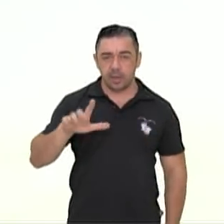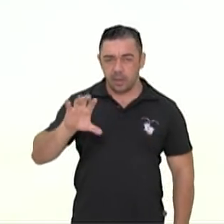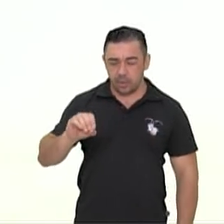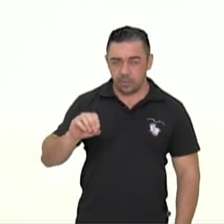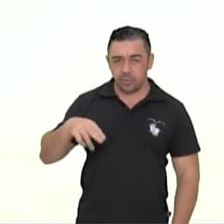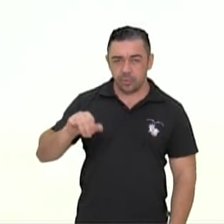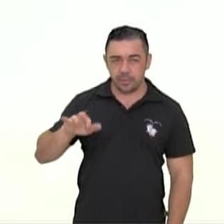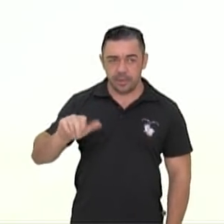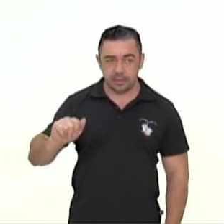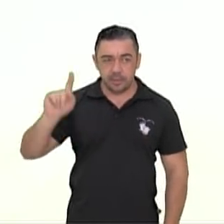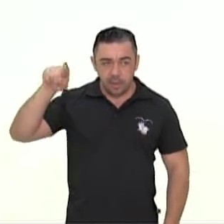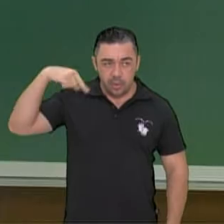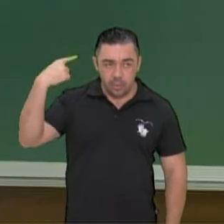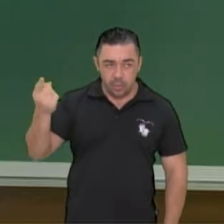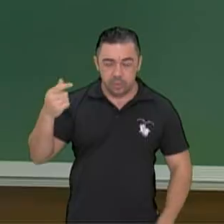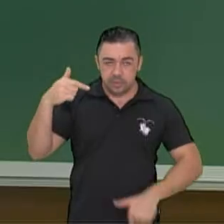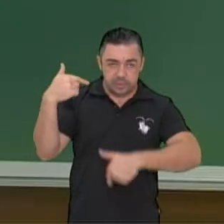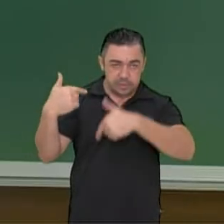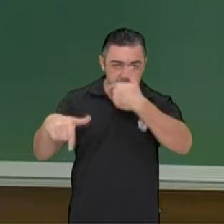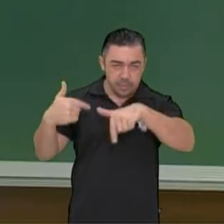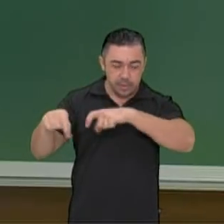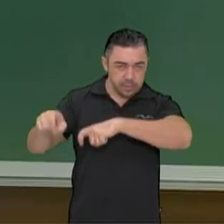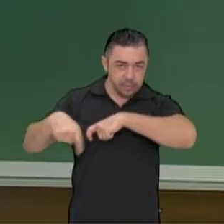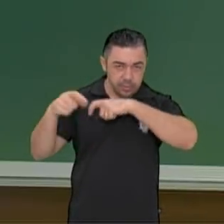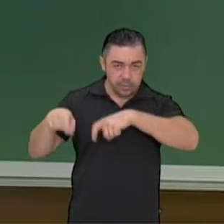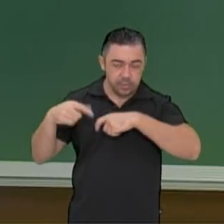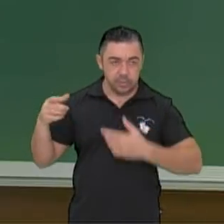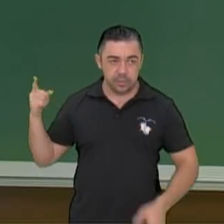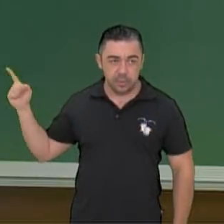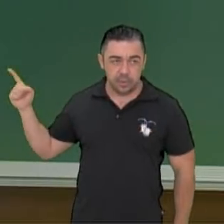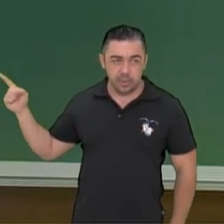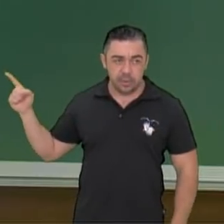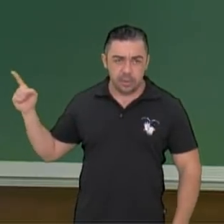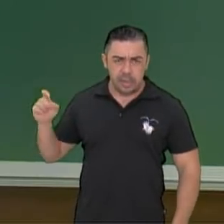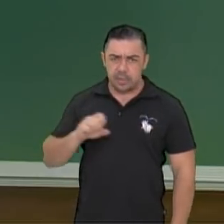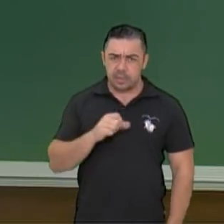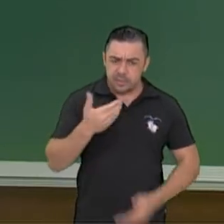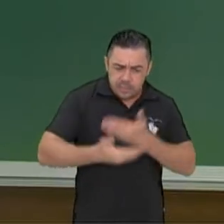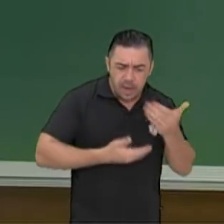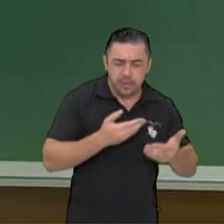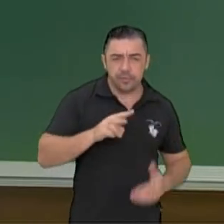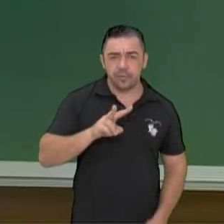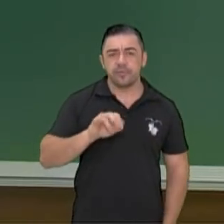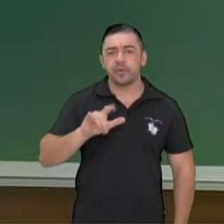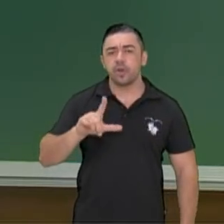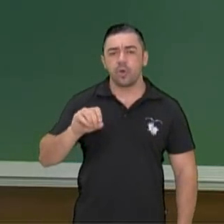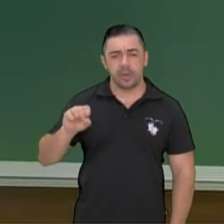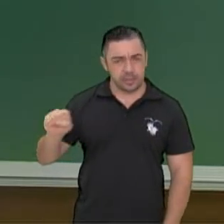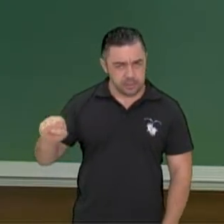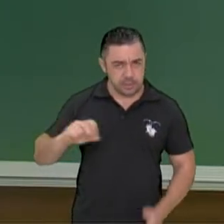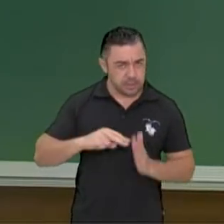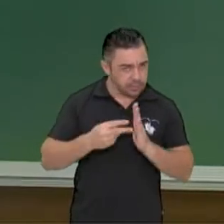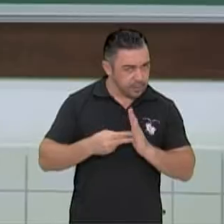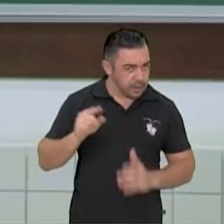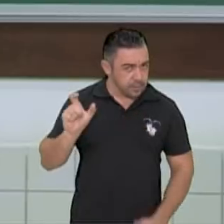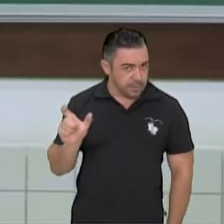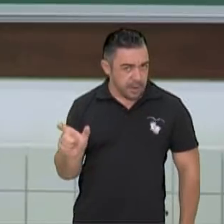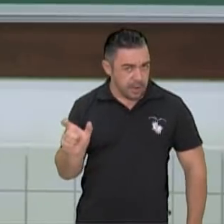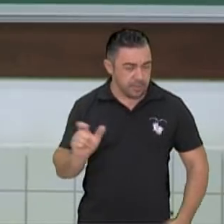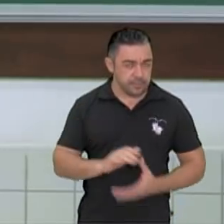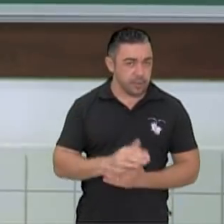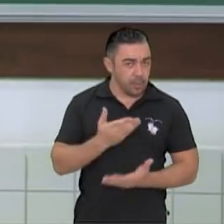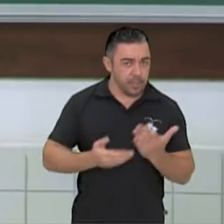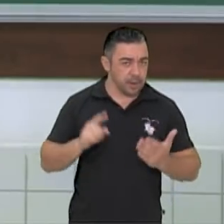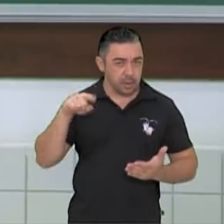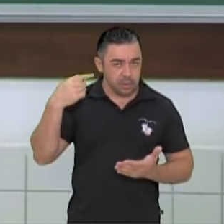aula. Camponeses, tá aqui a galerinha. Servos e vilões. Esses vilões, porque são vilão? Não. Vamos entender o significado dessa palavra. Não